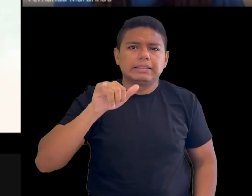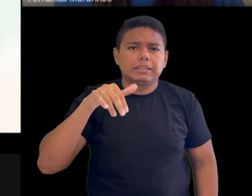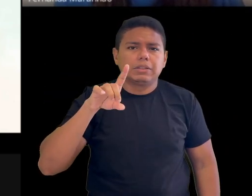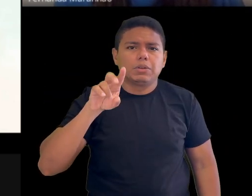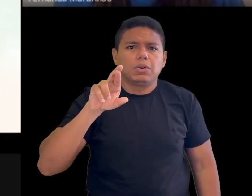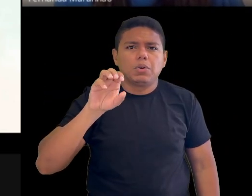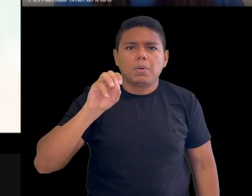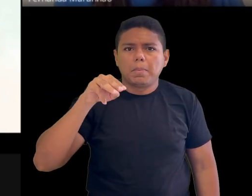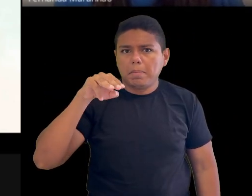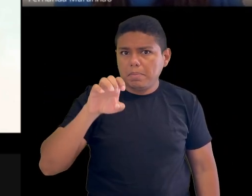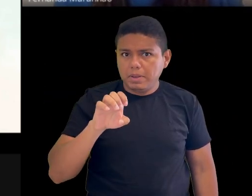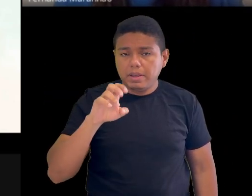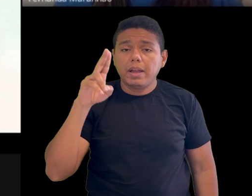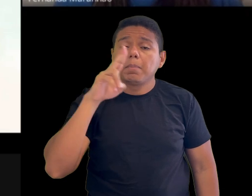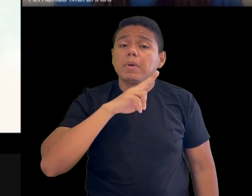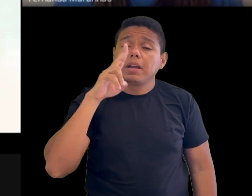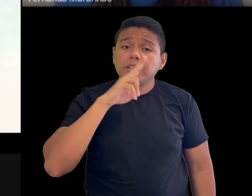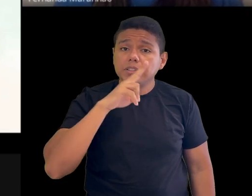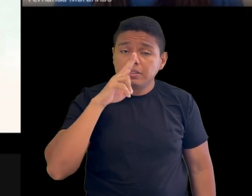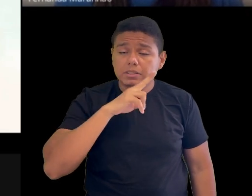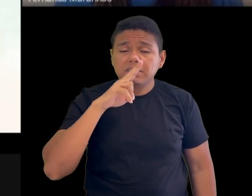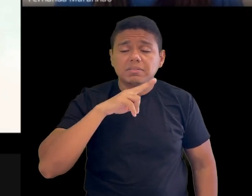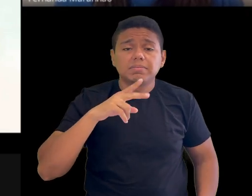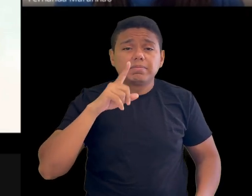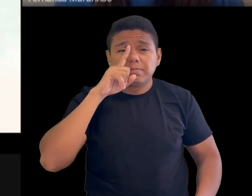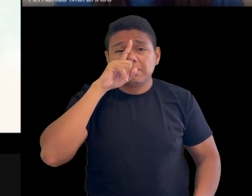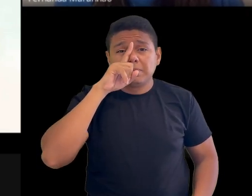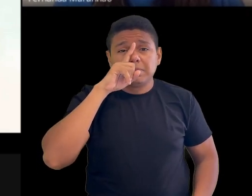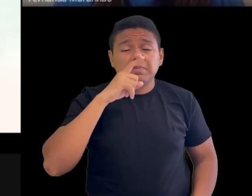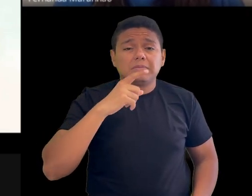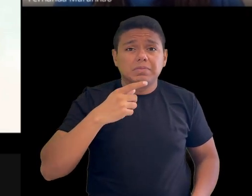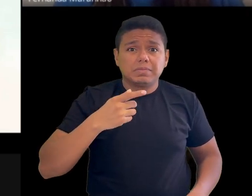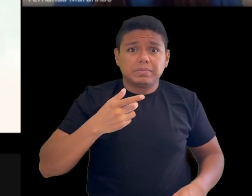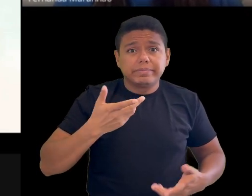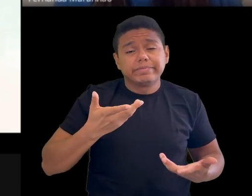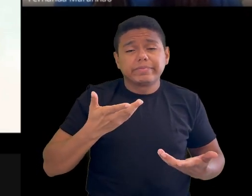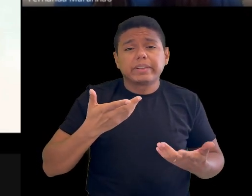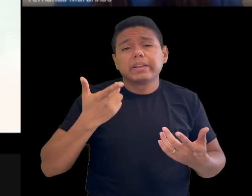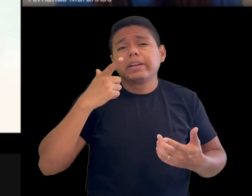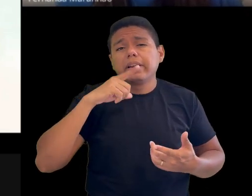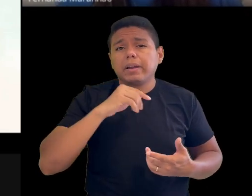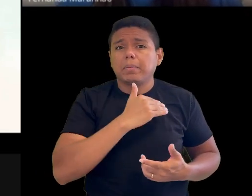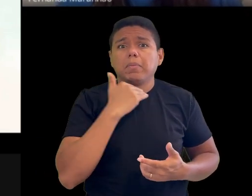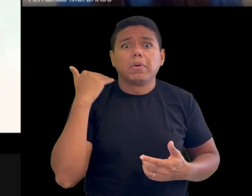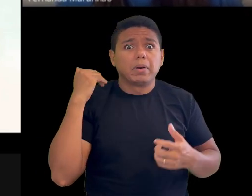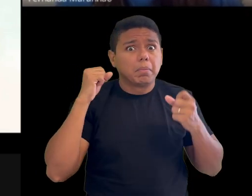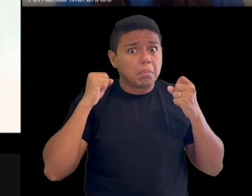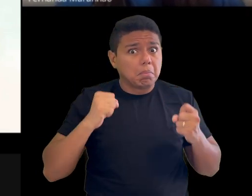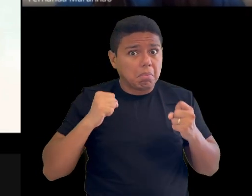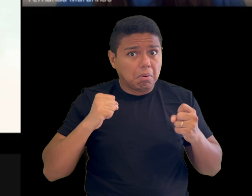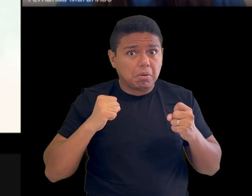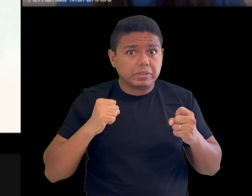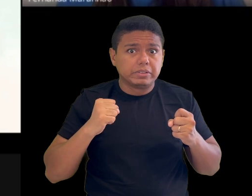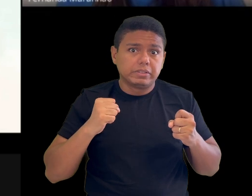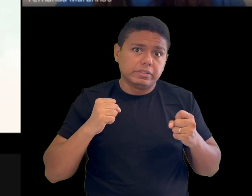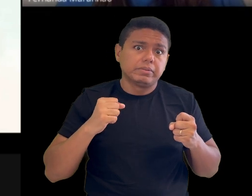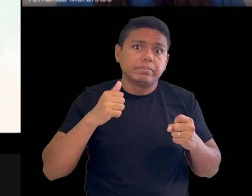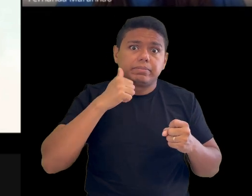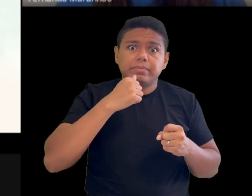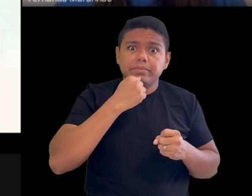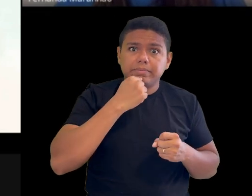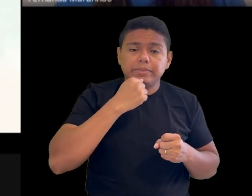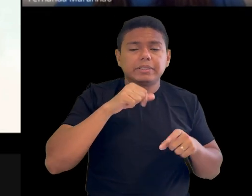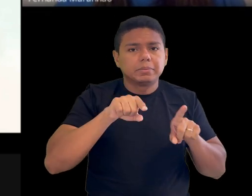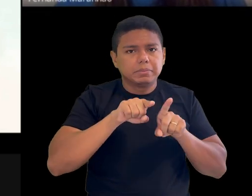é ameaçadora não só a vida da pessoa que gesta, como também do concepto. Então, segundo a Organização Mundial de Saúde, o descolamento prematuro